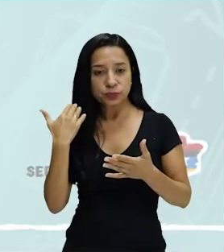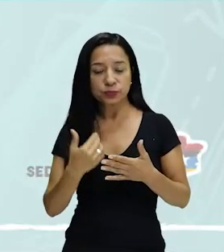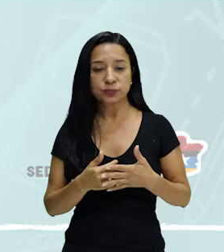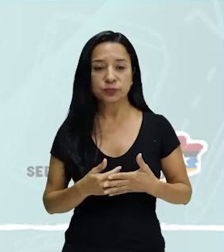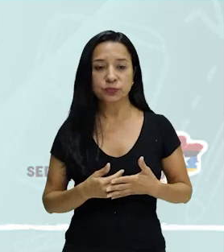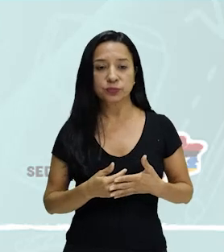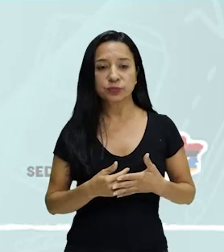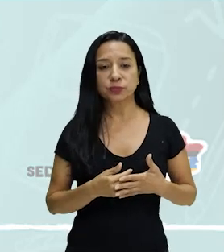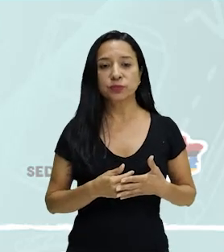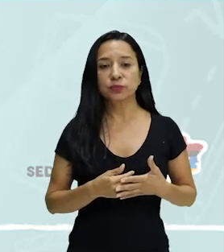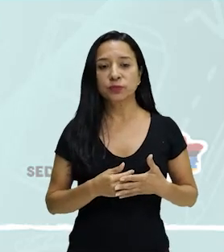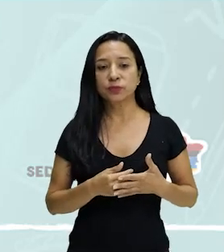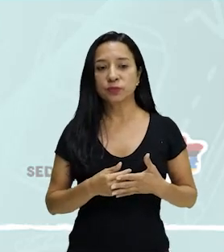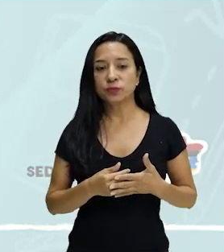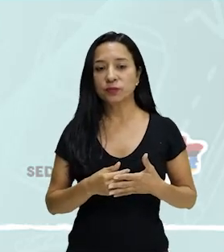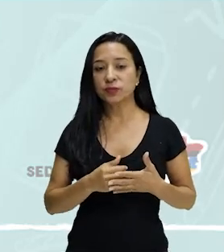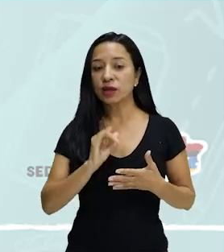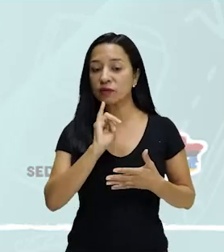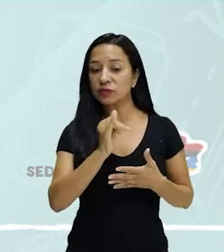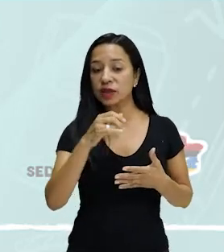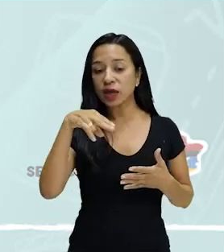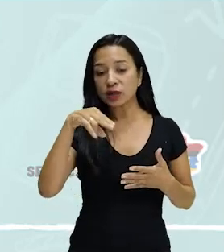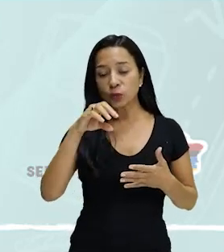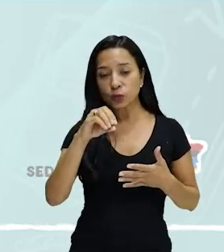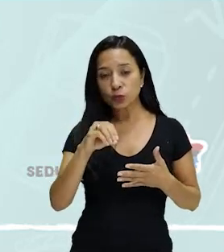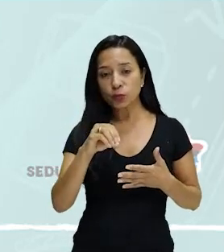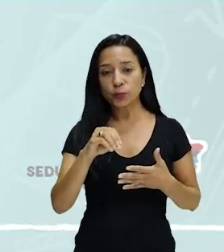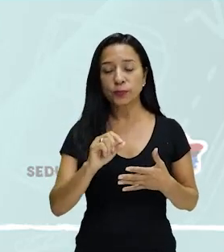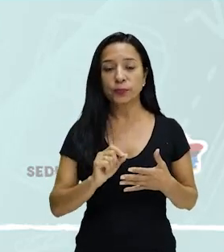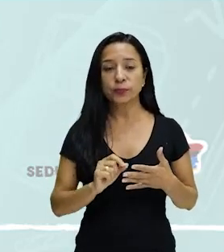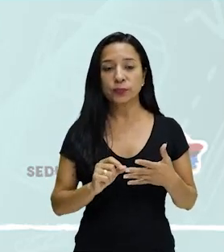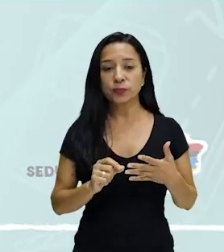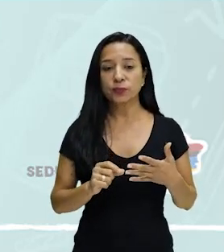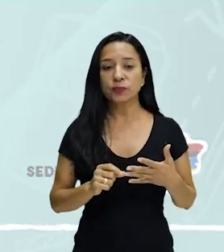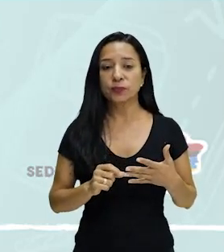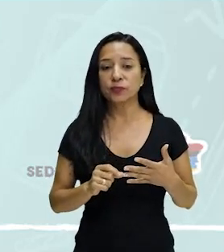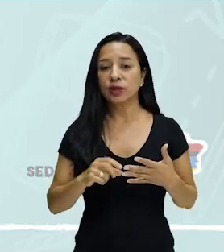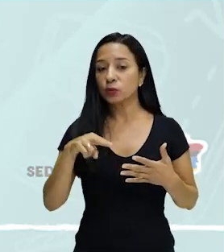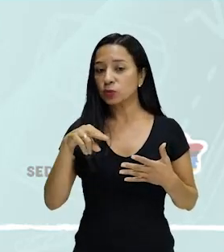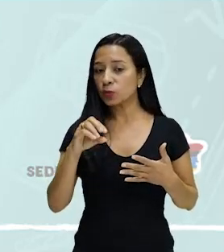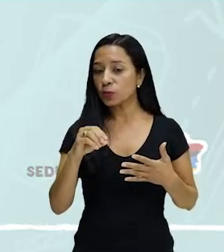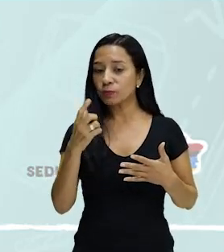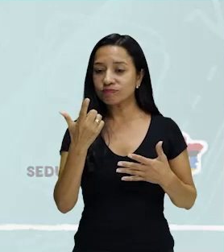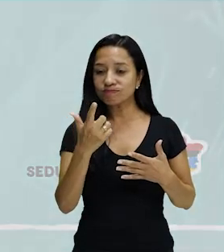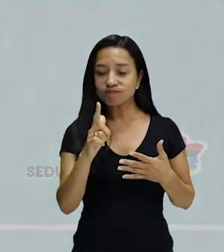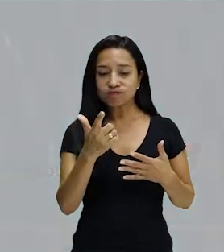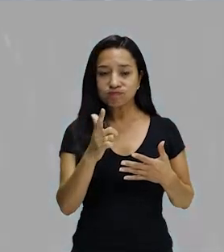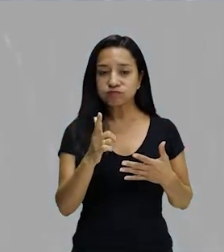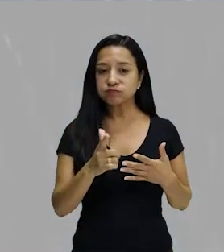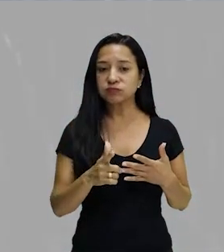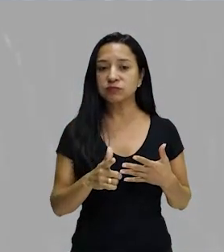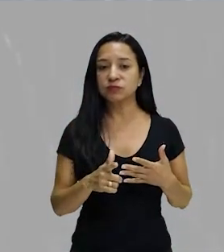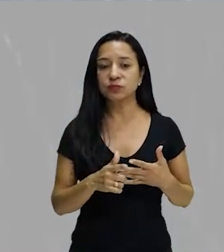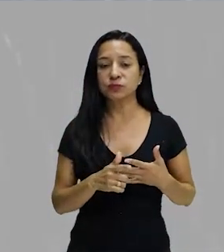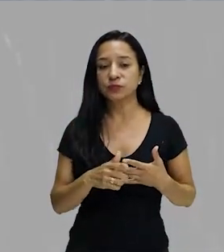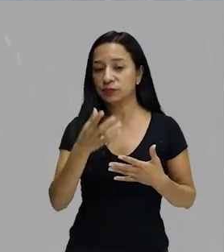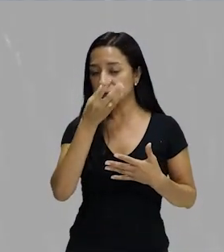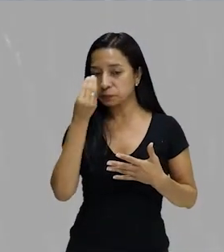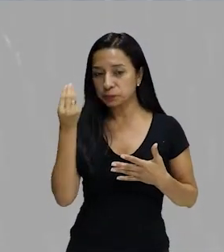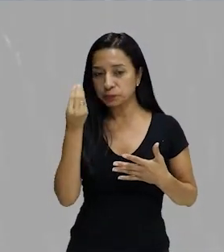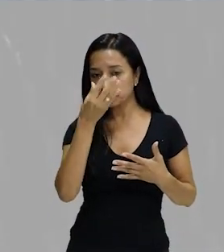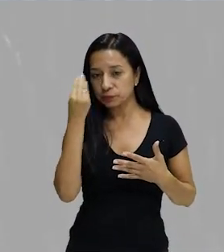ele, então avisaram no que chegaremos logo, né? Em mais o, no não existe. Apaga isso aí. Apaga